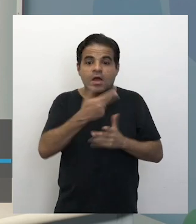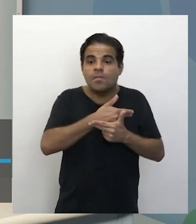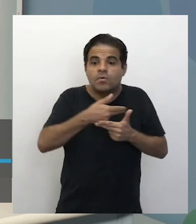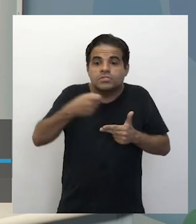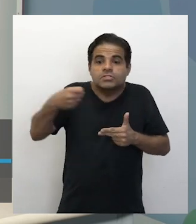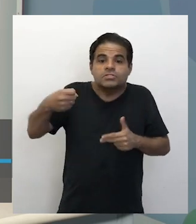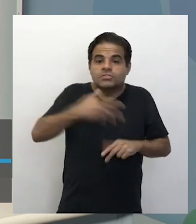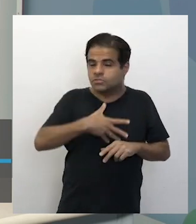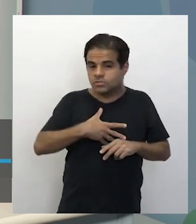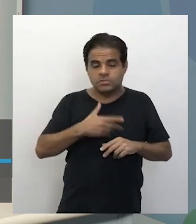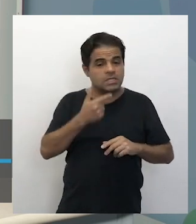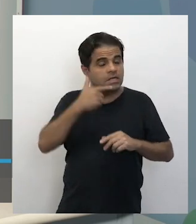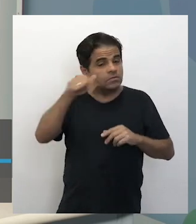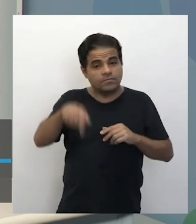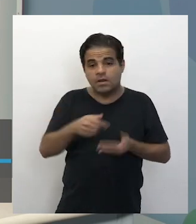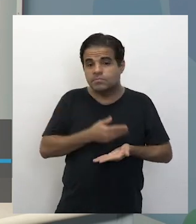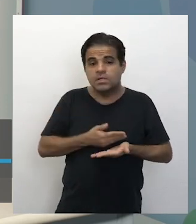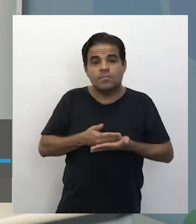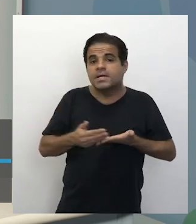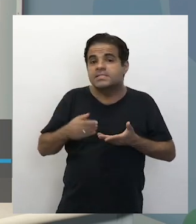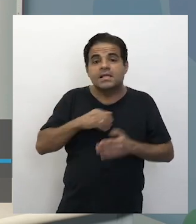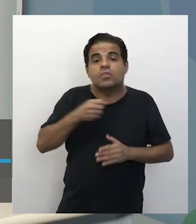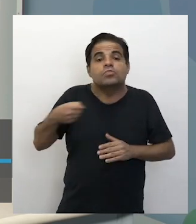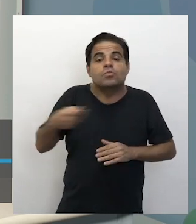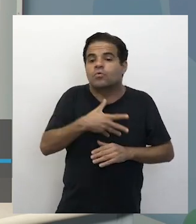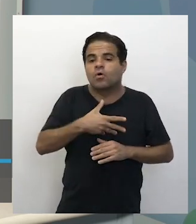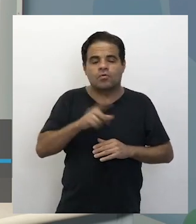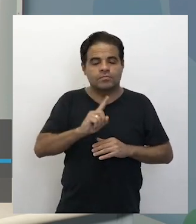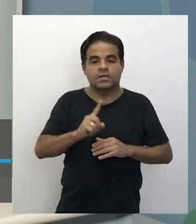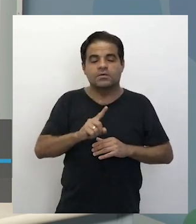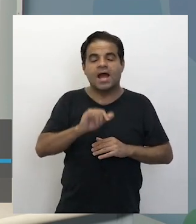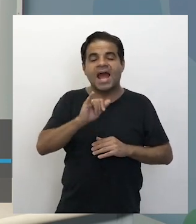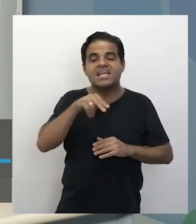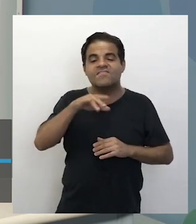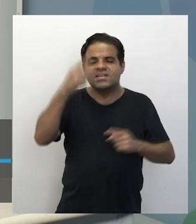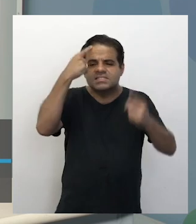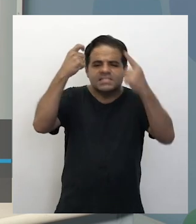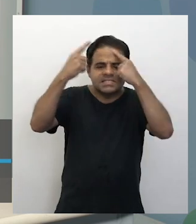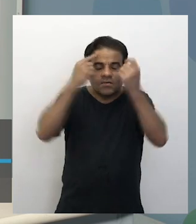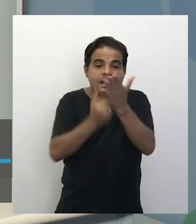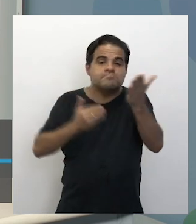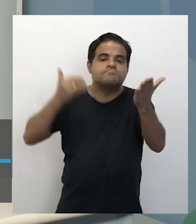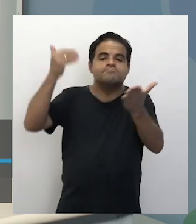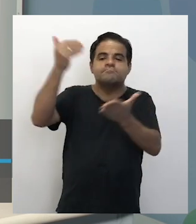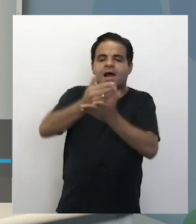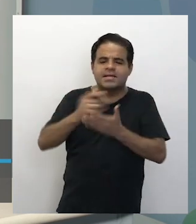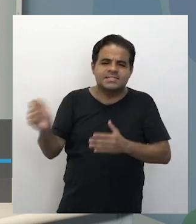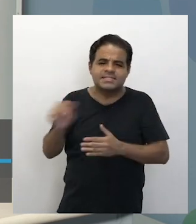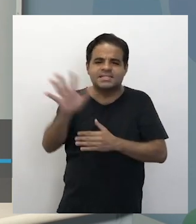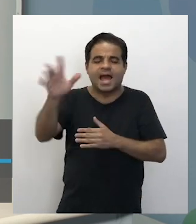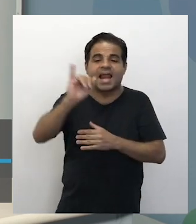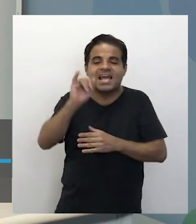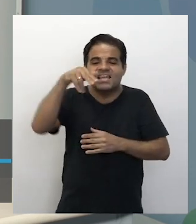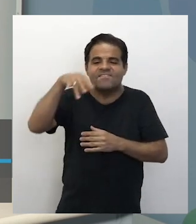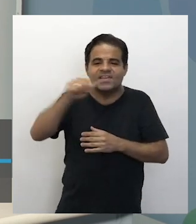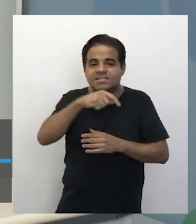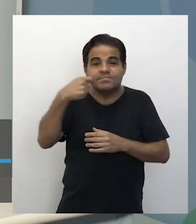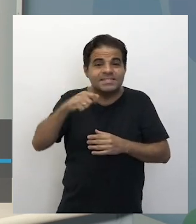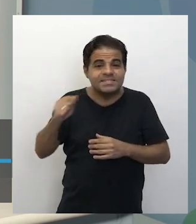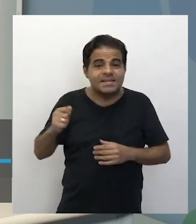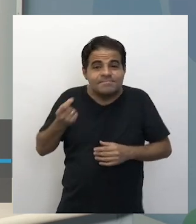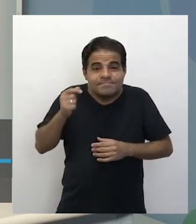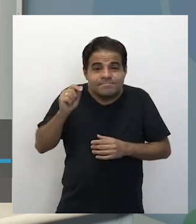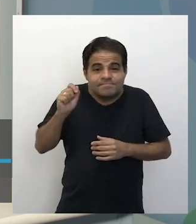vocês começarem nada do novo, né? A invenção ela é mais cara. Né? A inovação ela tem que ser barata, ela tem que